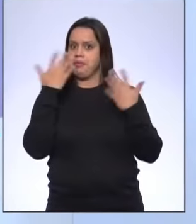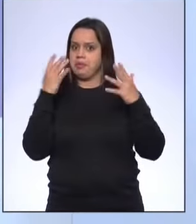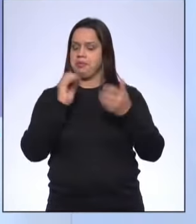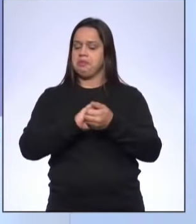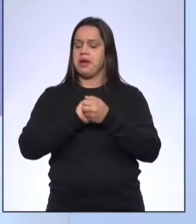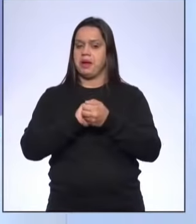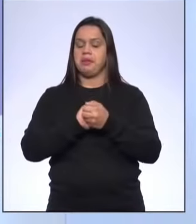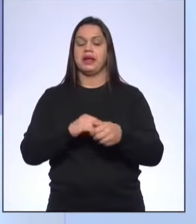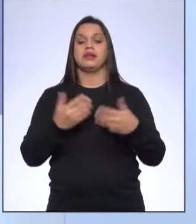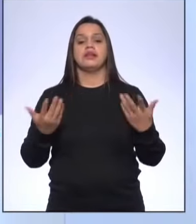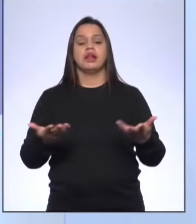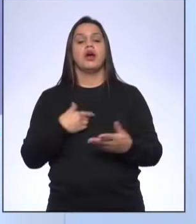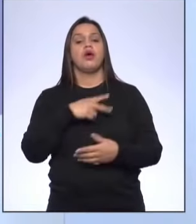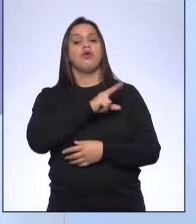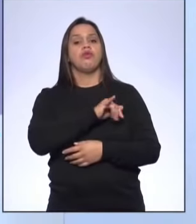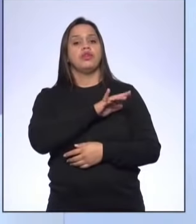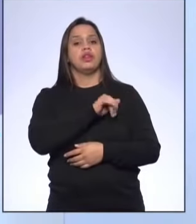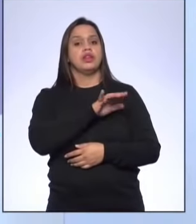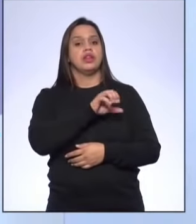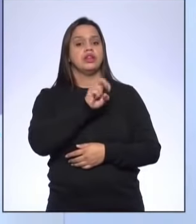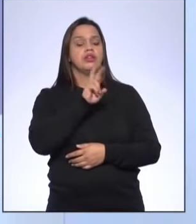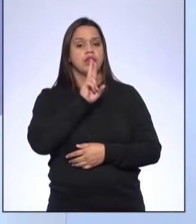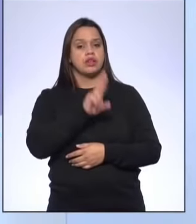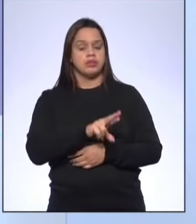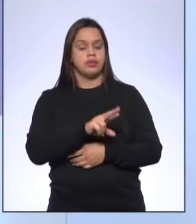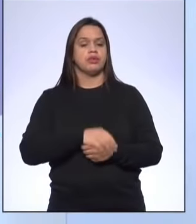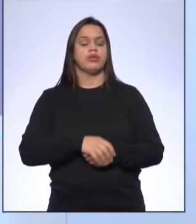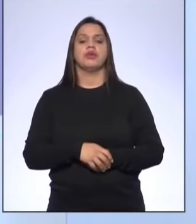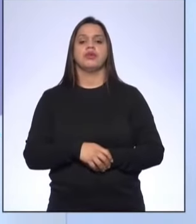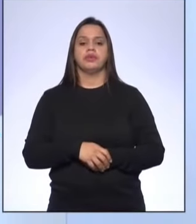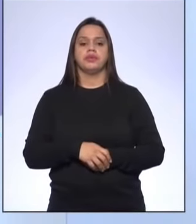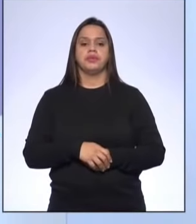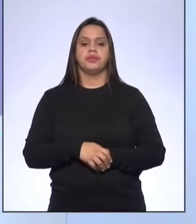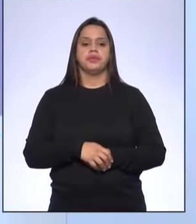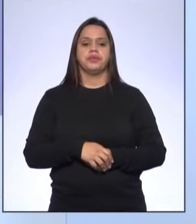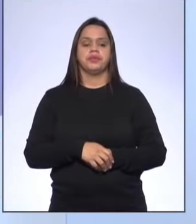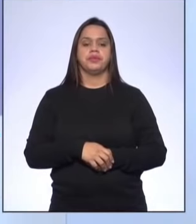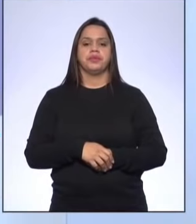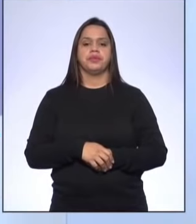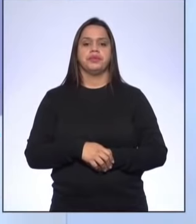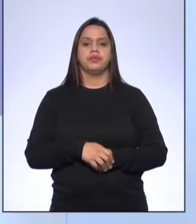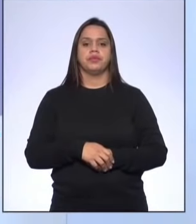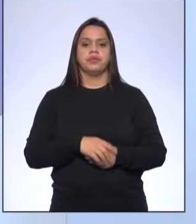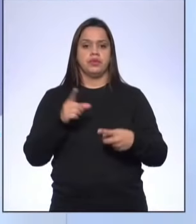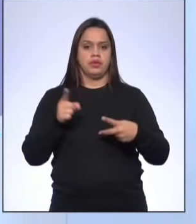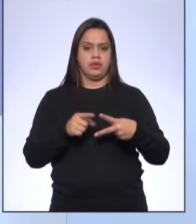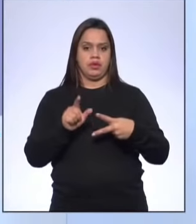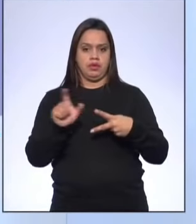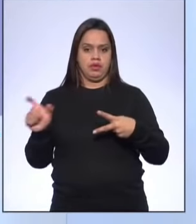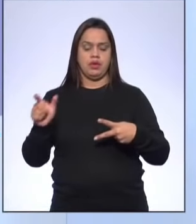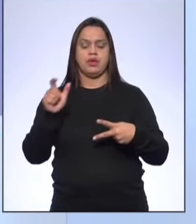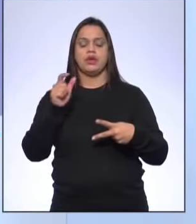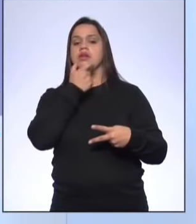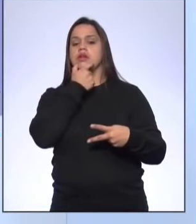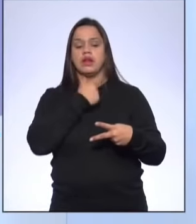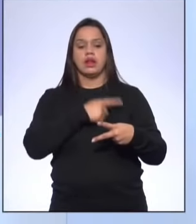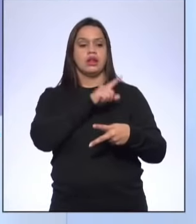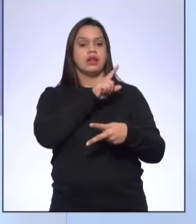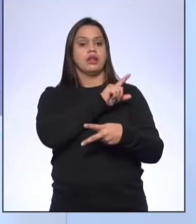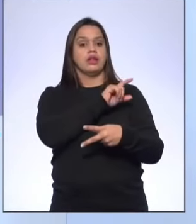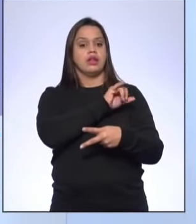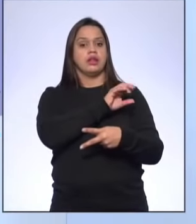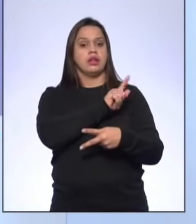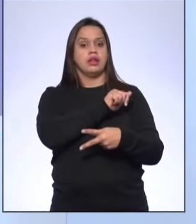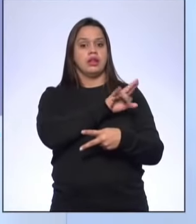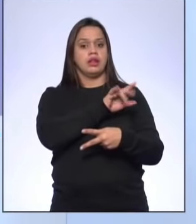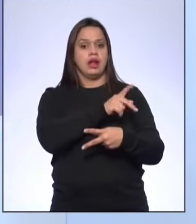a o vinícius para ele respondeu the bear is a vector animal o guilherme respondeu the butterfly in vertebrate